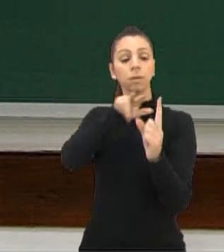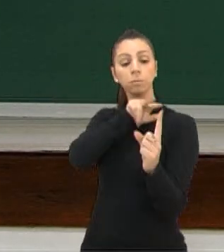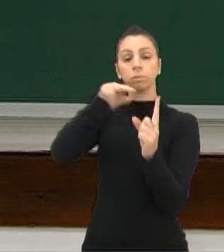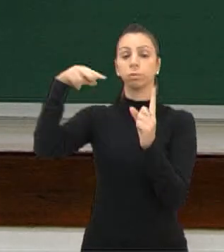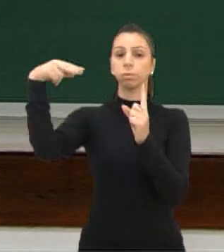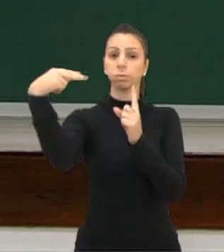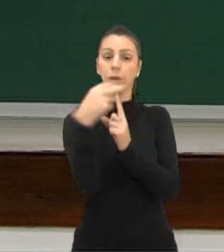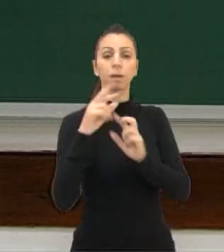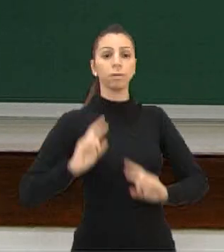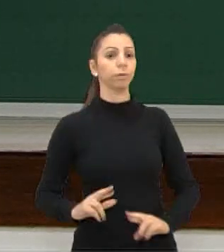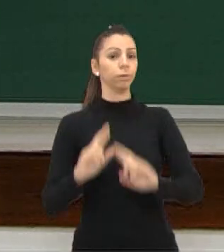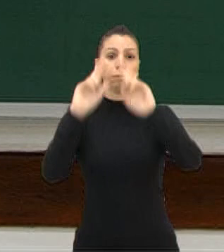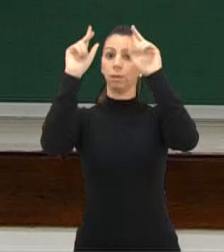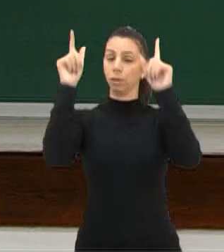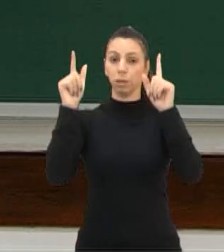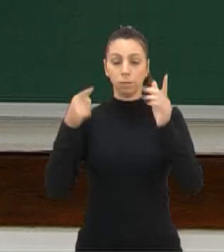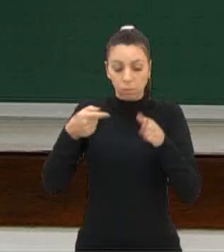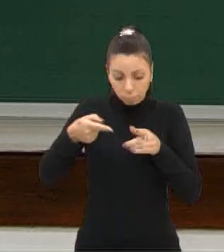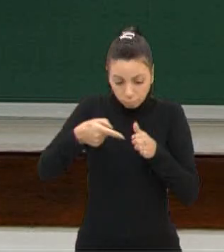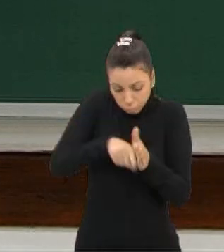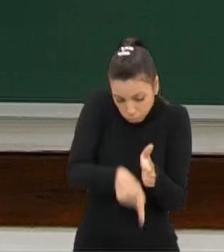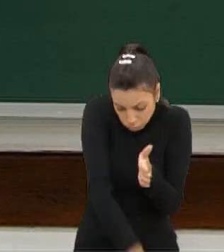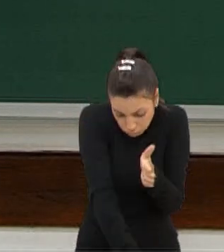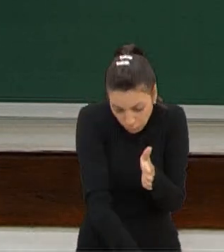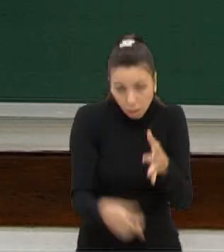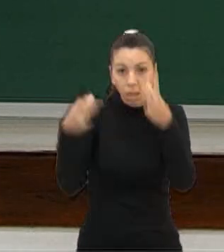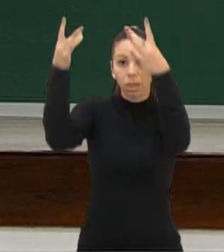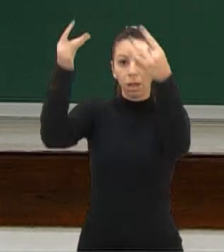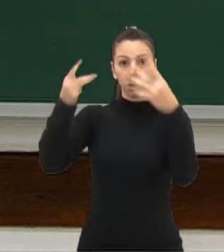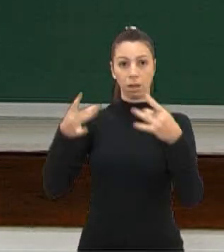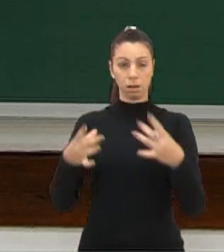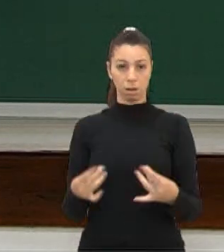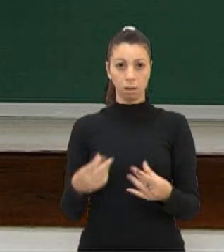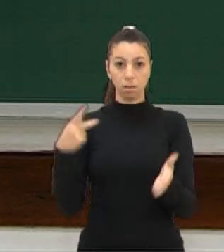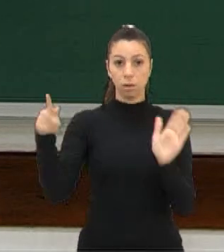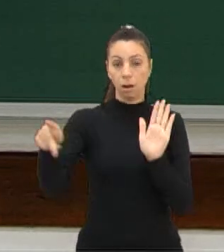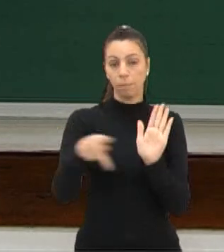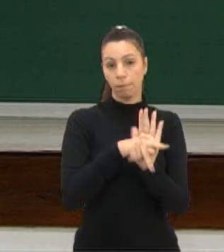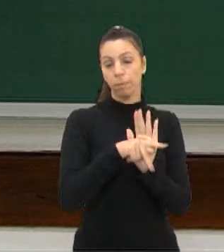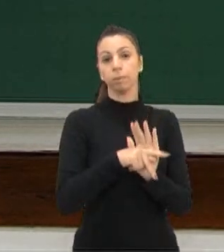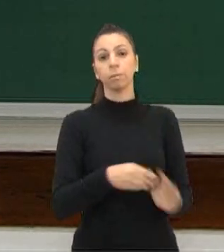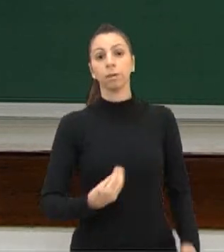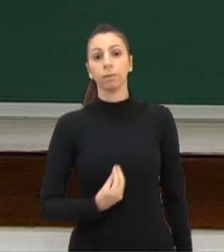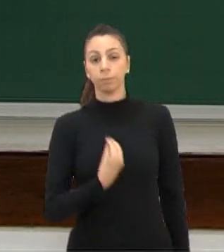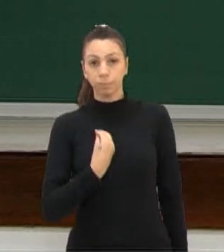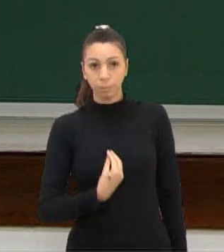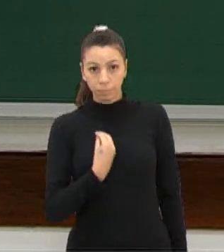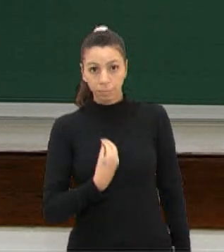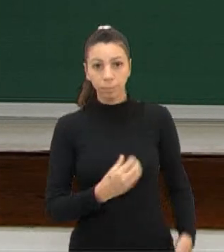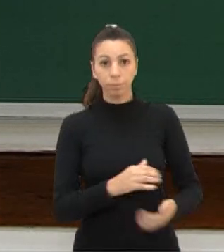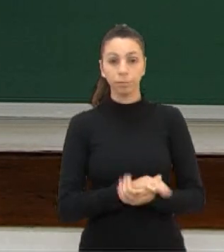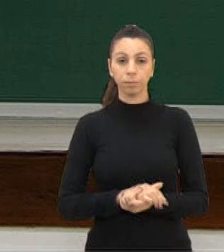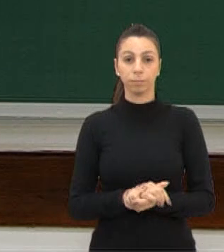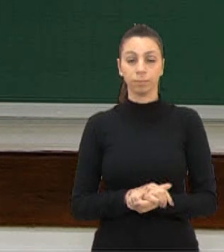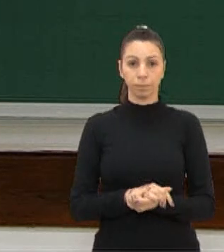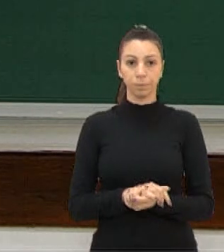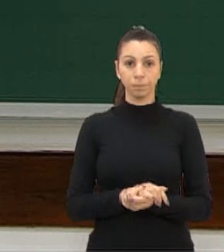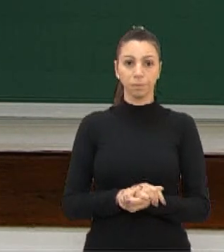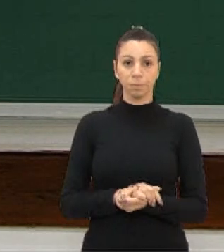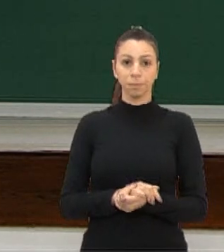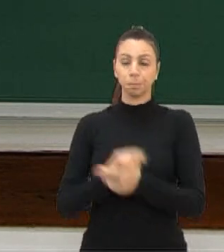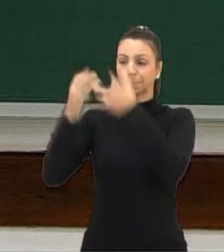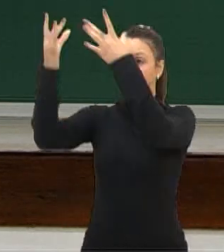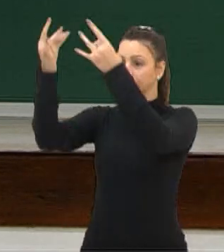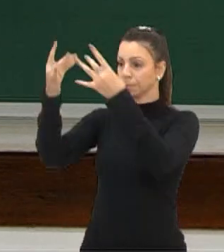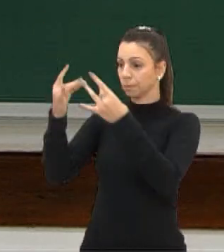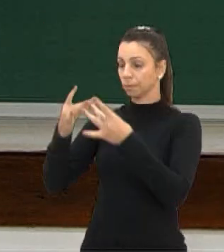com um pensamento um pouco mais aprofundado, um pouco mais detalhado da sua própria realidade. E a partir desse detalhamento,